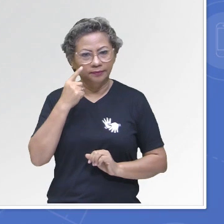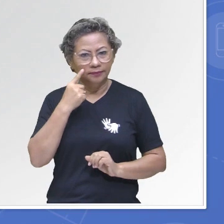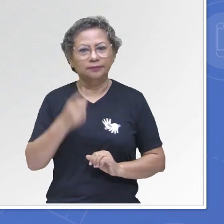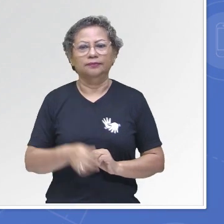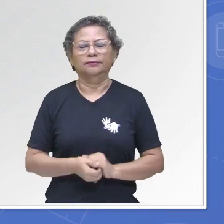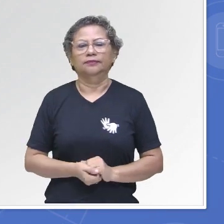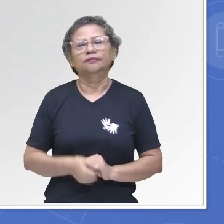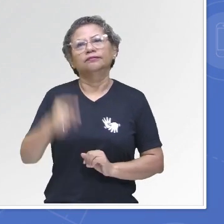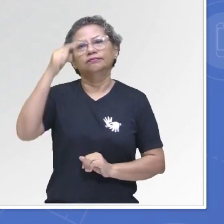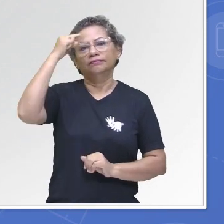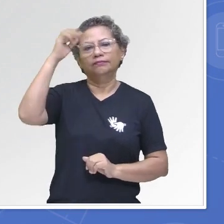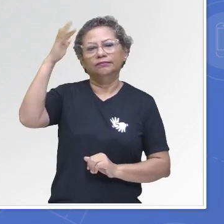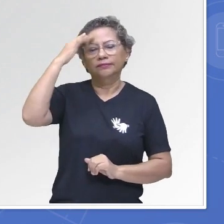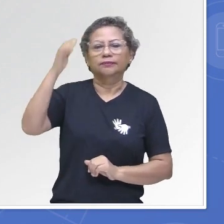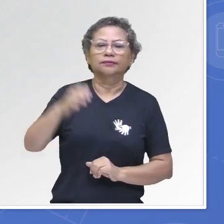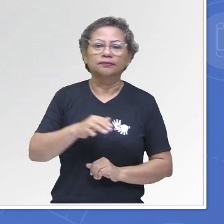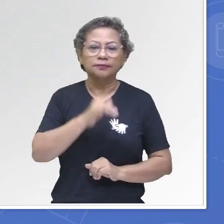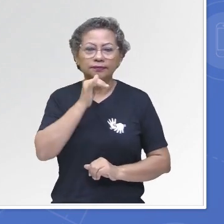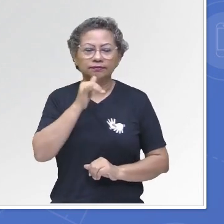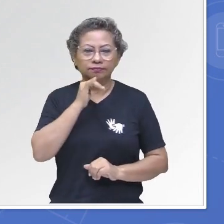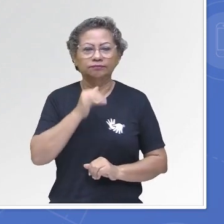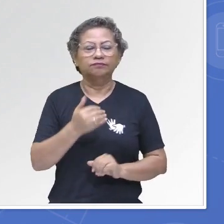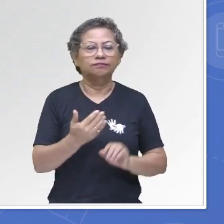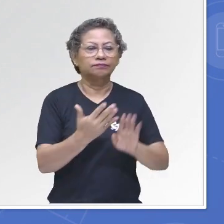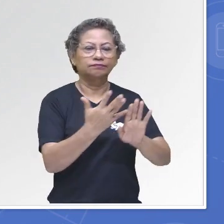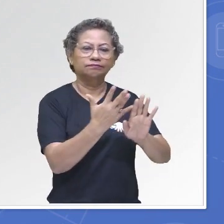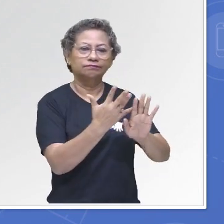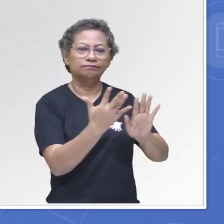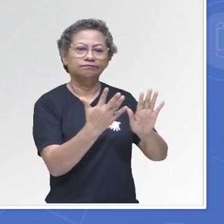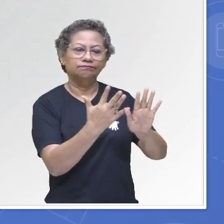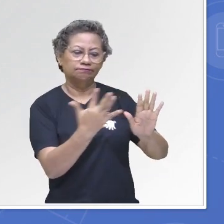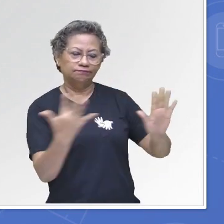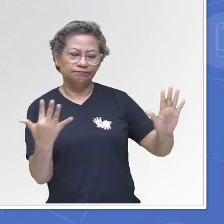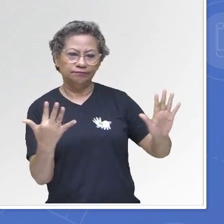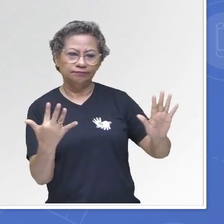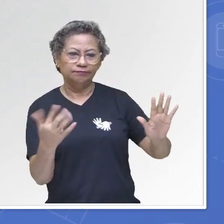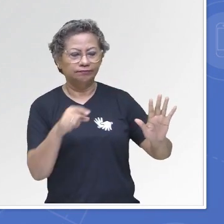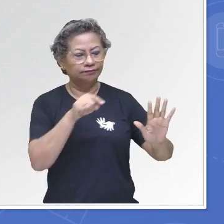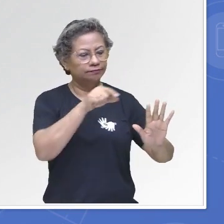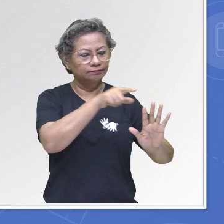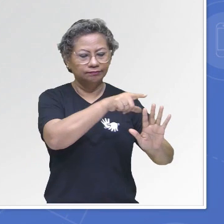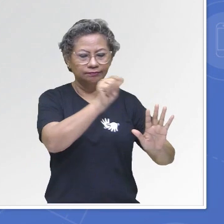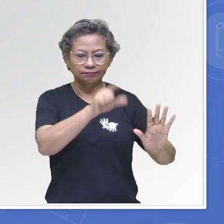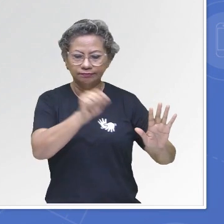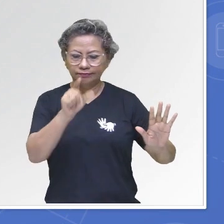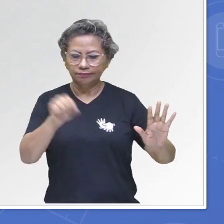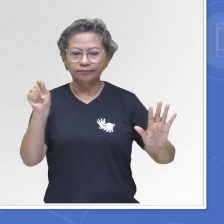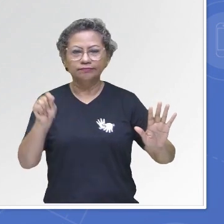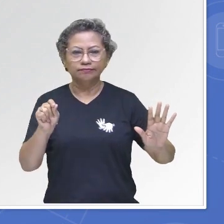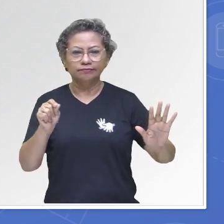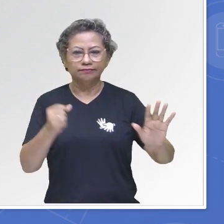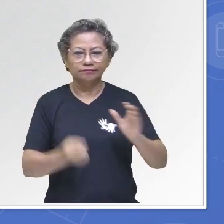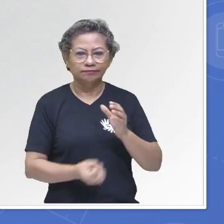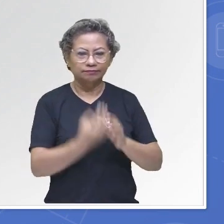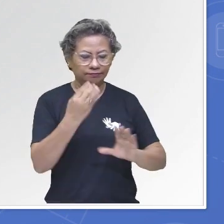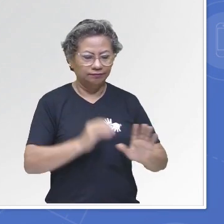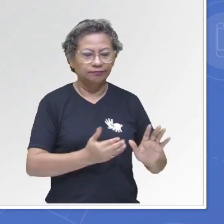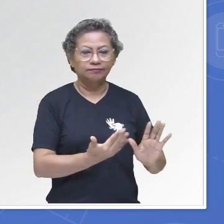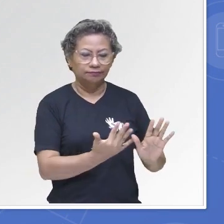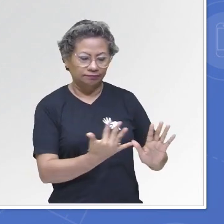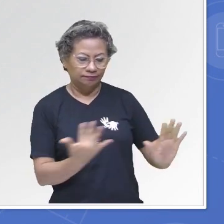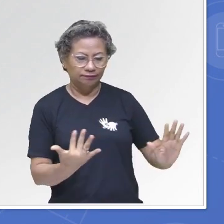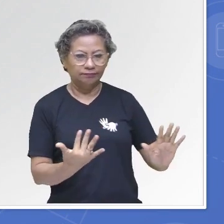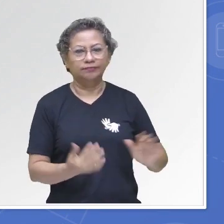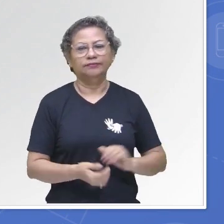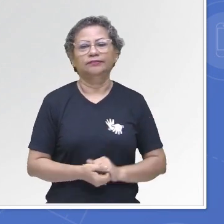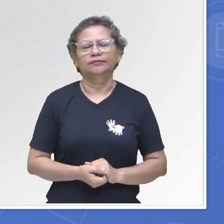vamos imaginar que eles estão enfileirados, não é? E a partir de um determinado número que foi selecionado, a